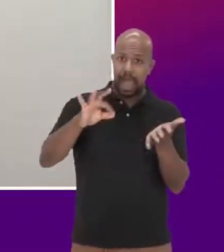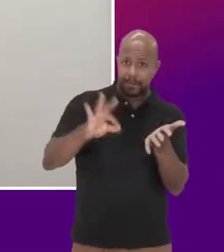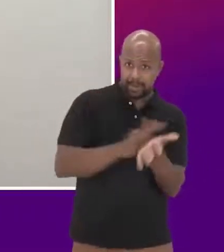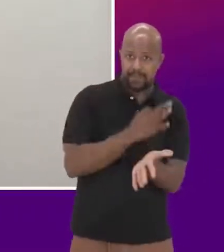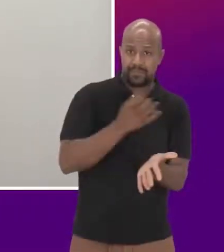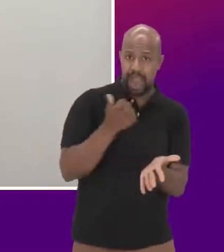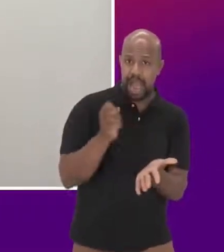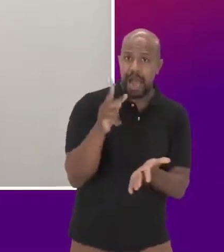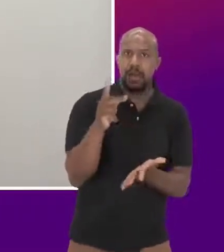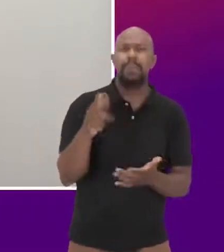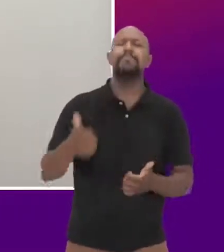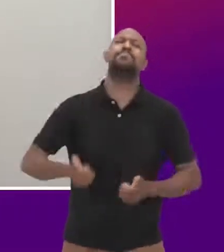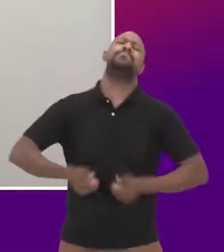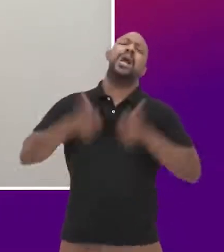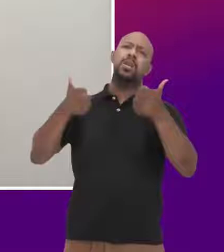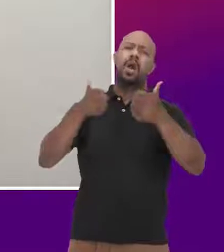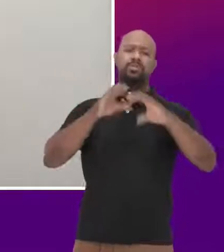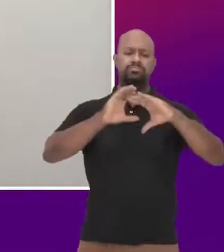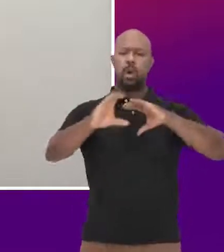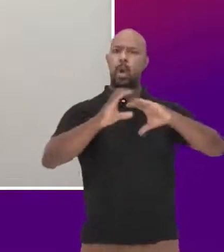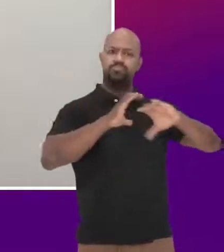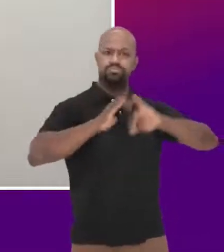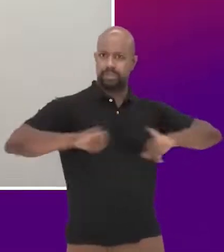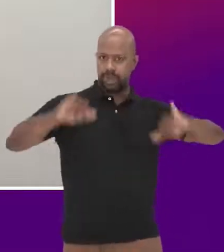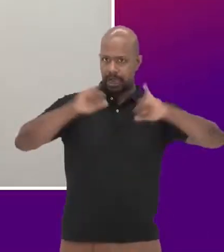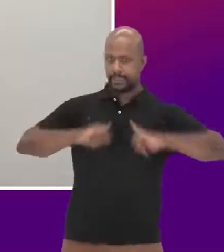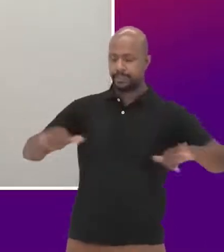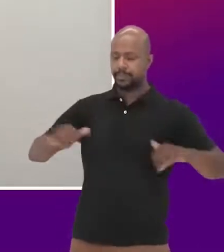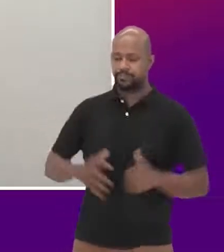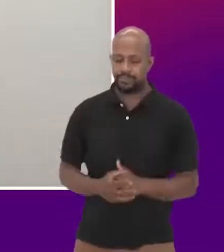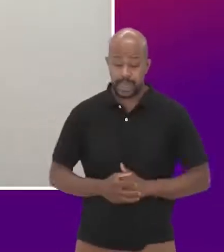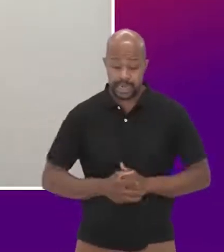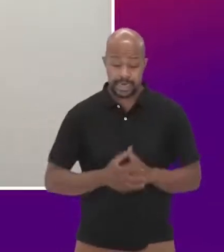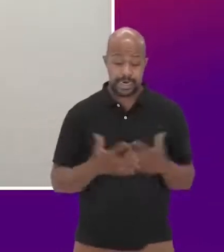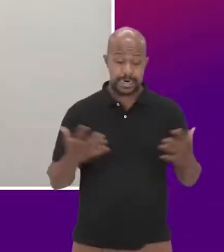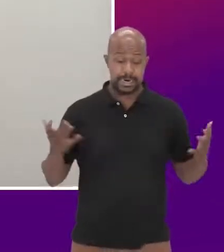aprovaram, melhor será essa comunicação.